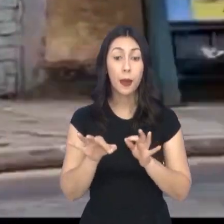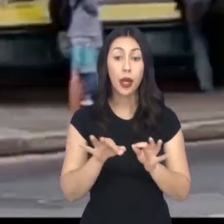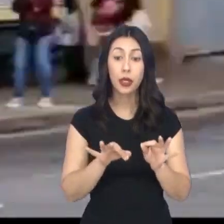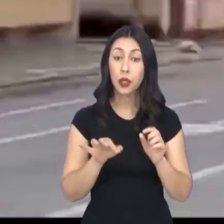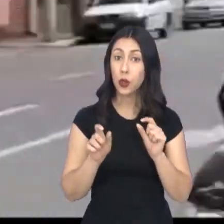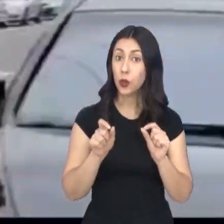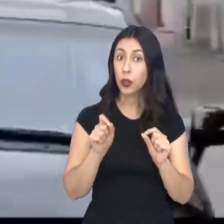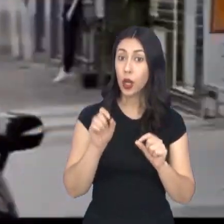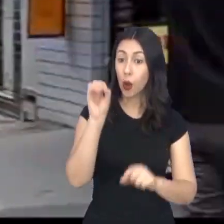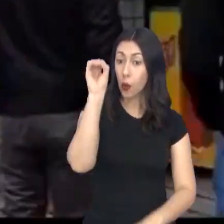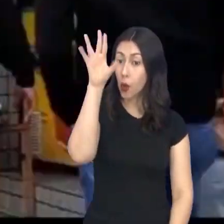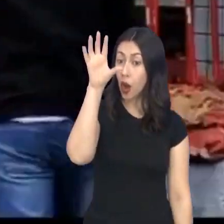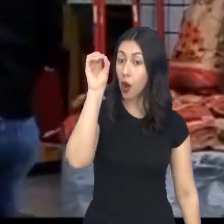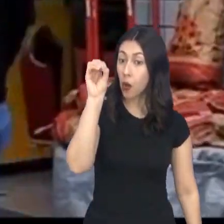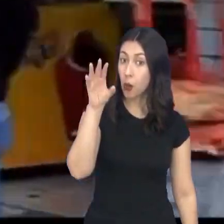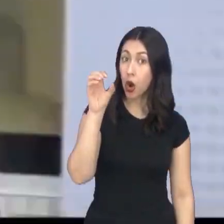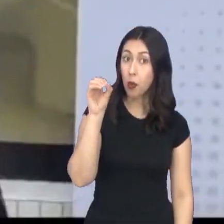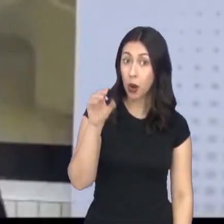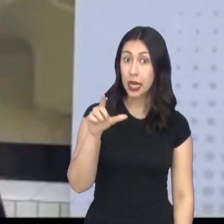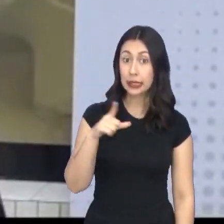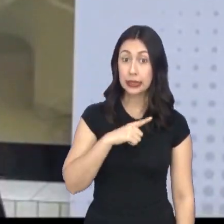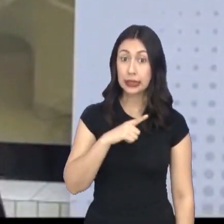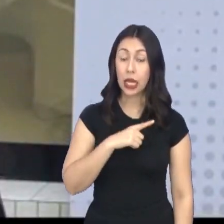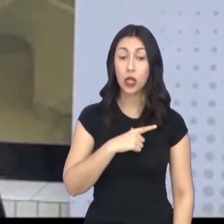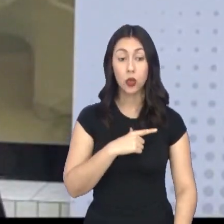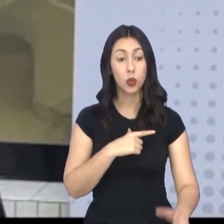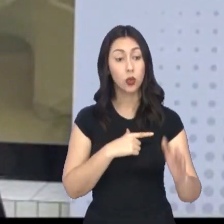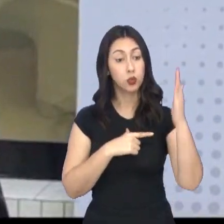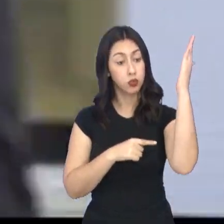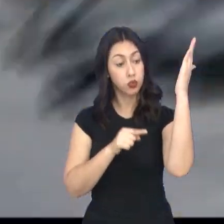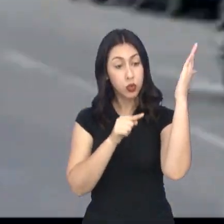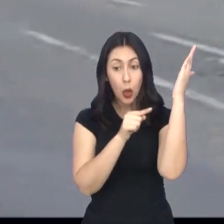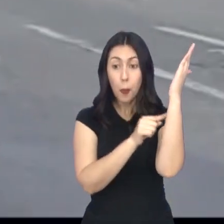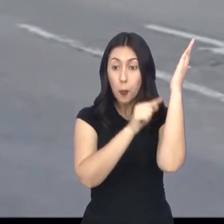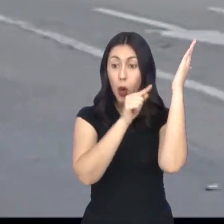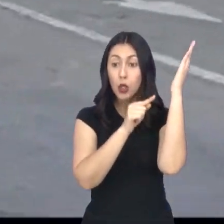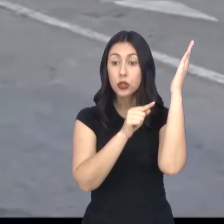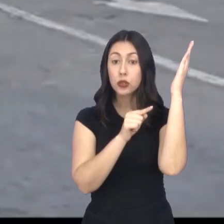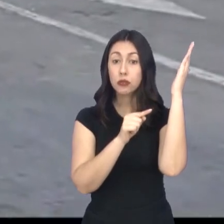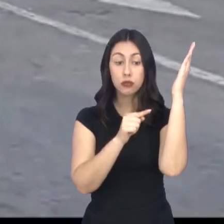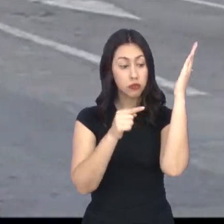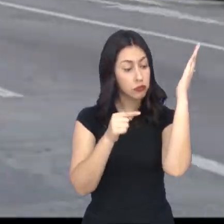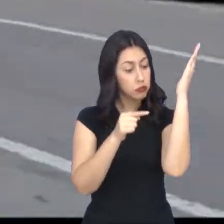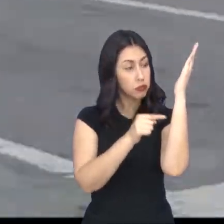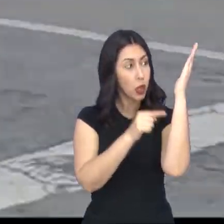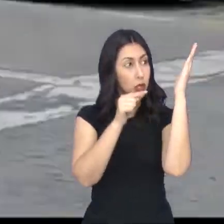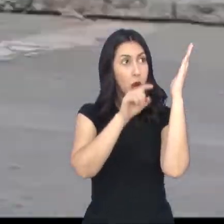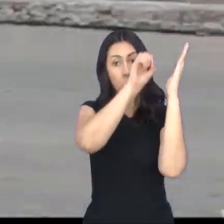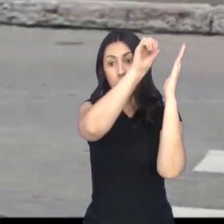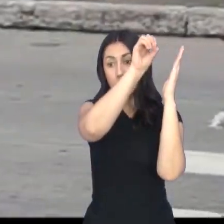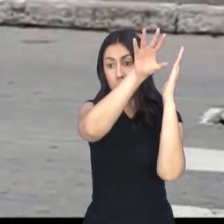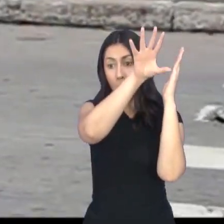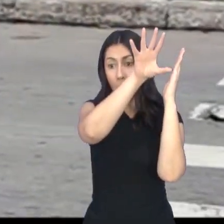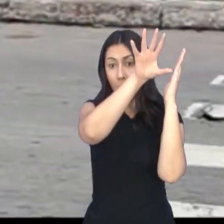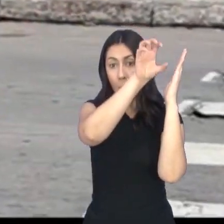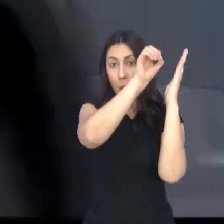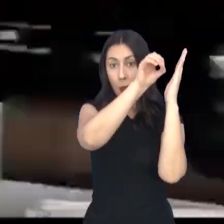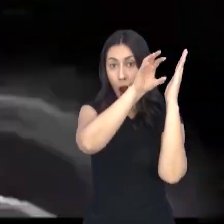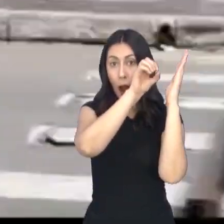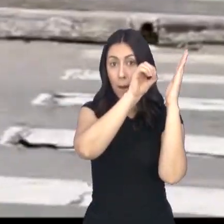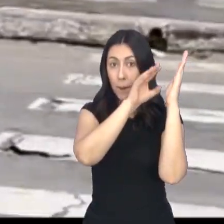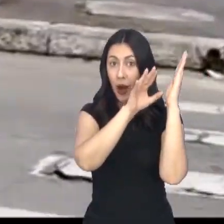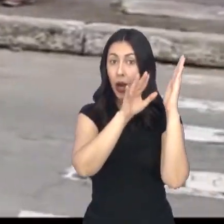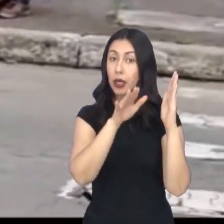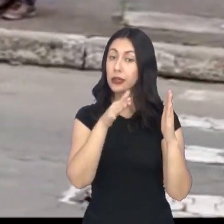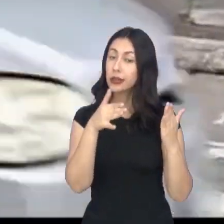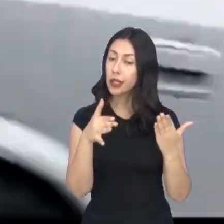aquele semáforo que você vem, né? Tem a botoeira no poste, você aperta, o semáforo fecha, para